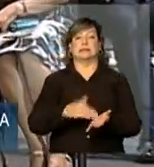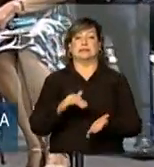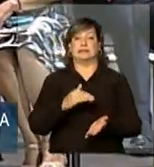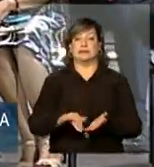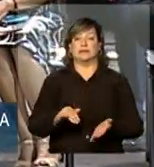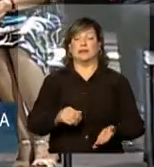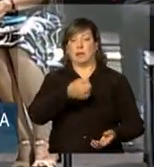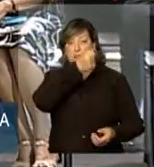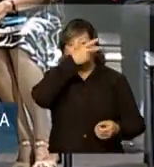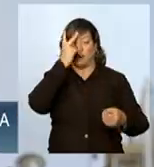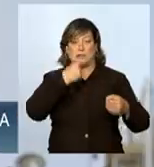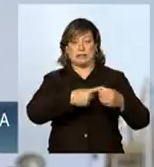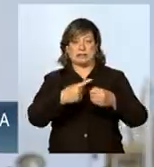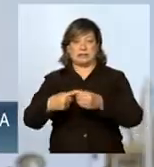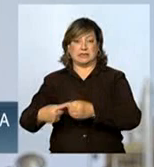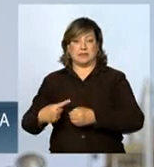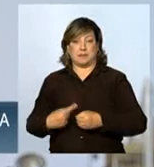municipais,